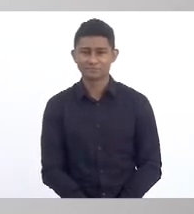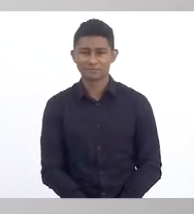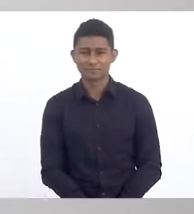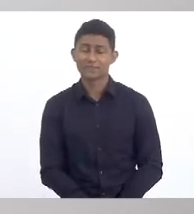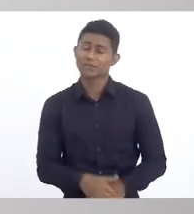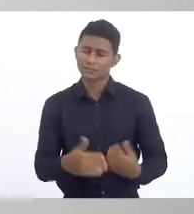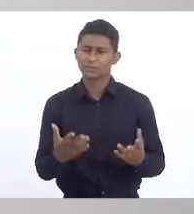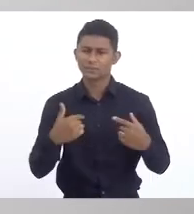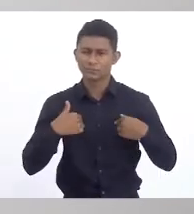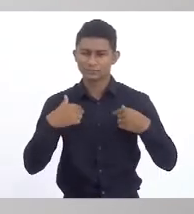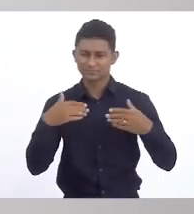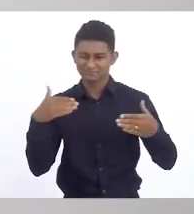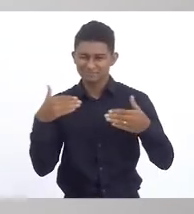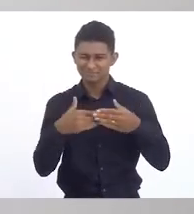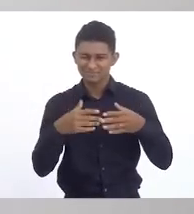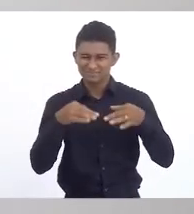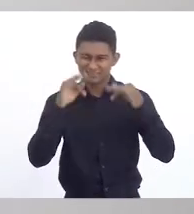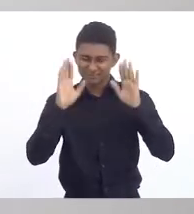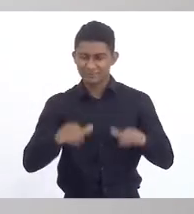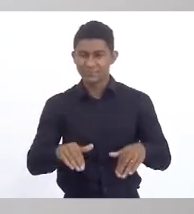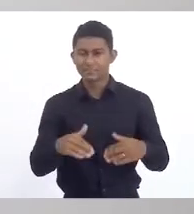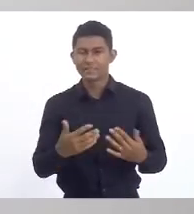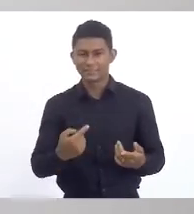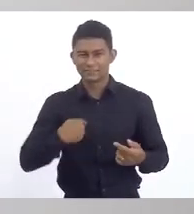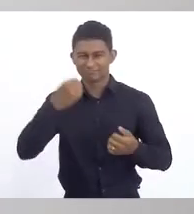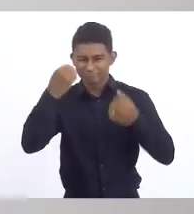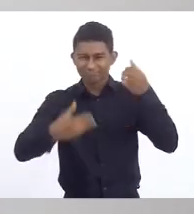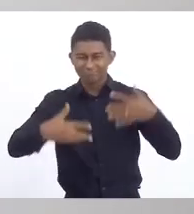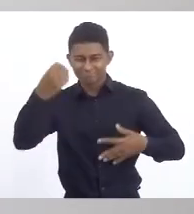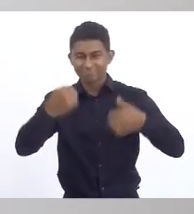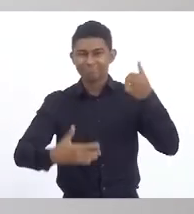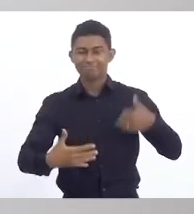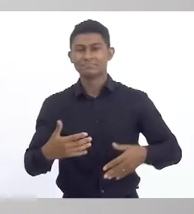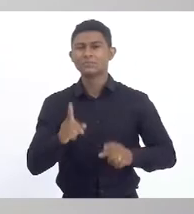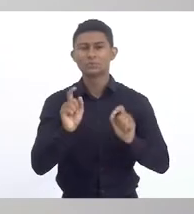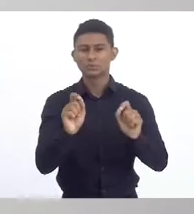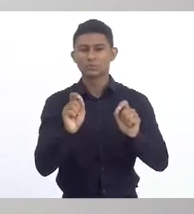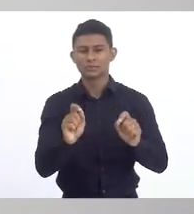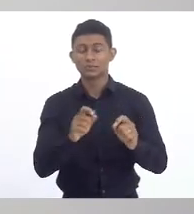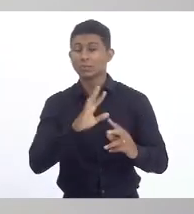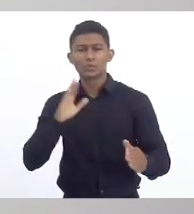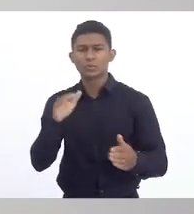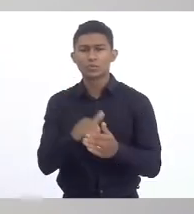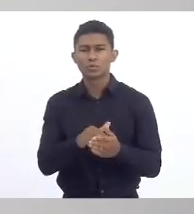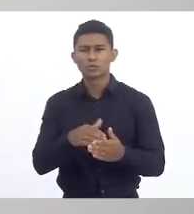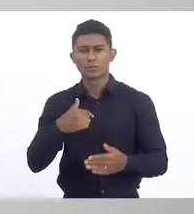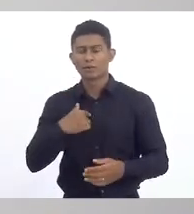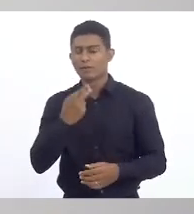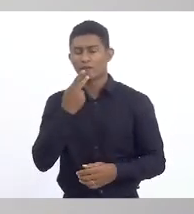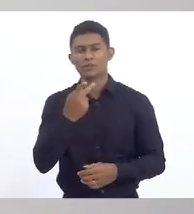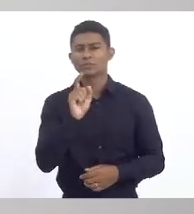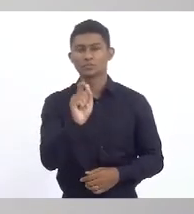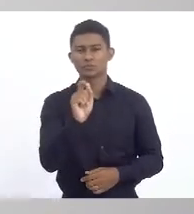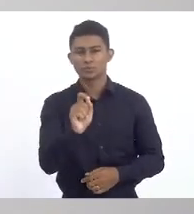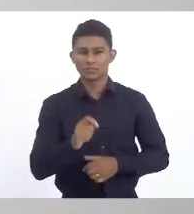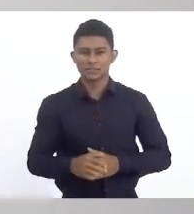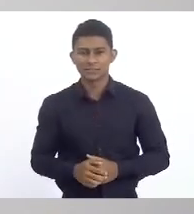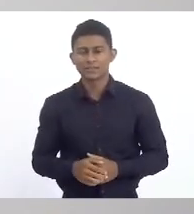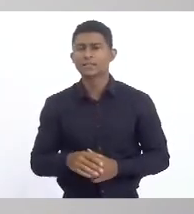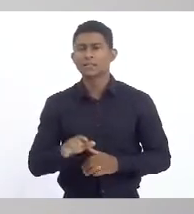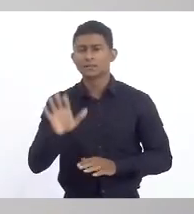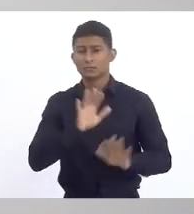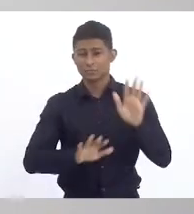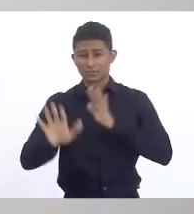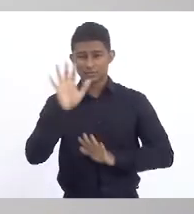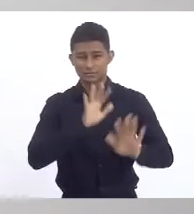Por fim, aqui, né, nessa minha explanação aqui, o último ponto que eu queria mencionar é um pouco o cuidado que a